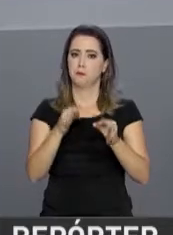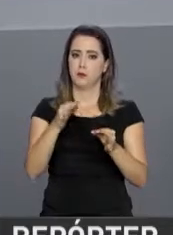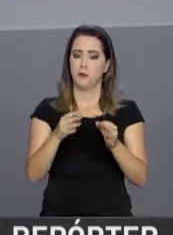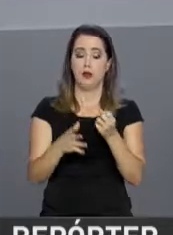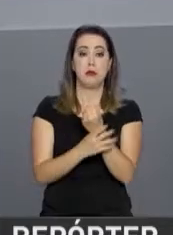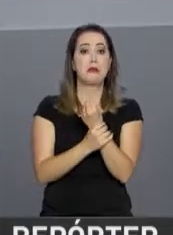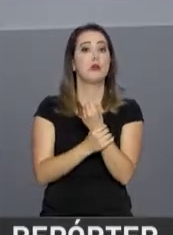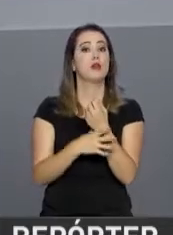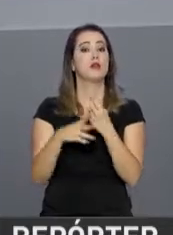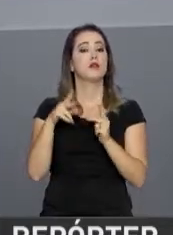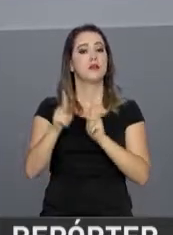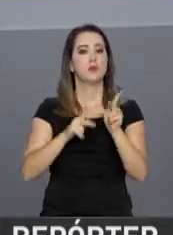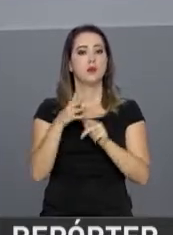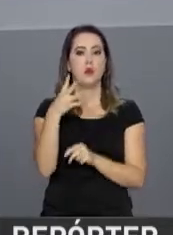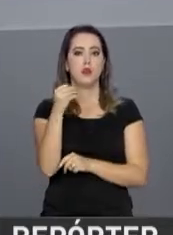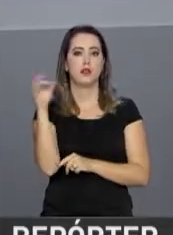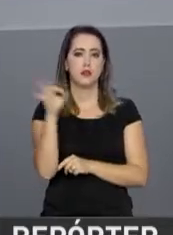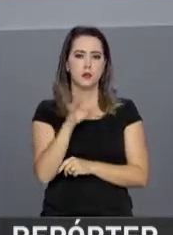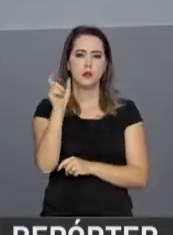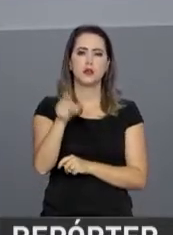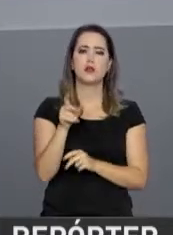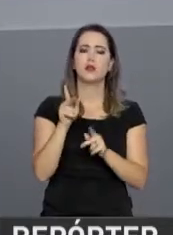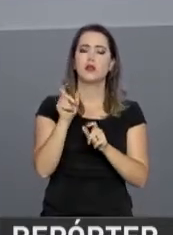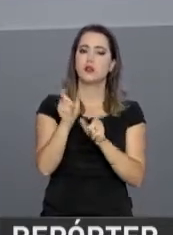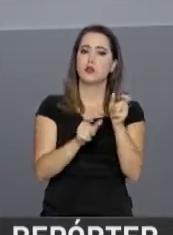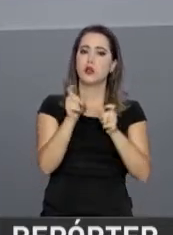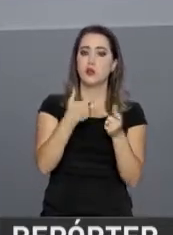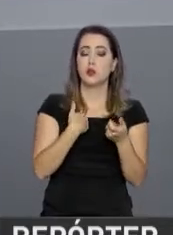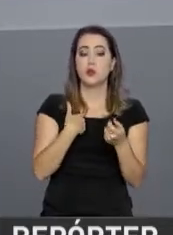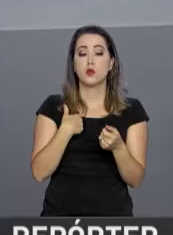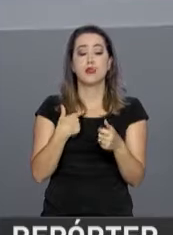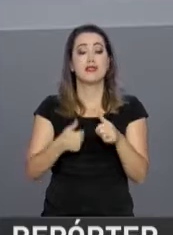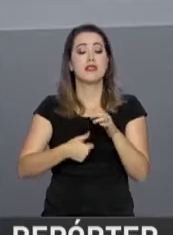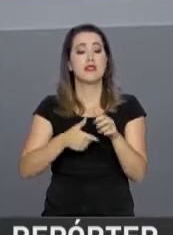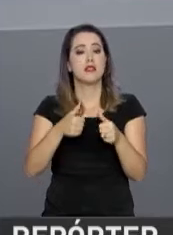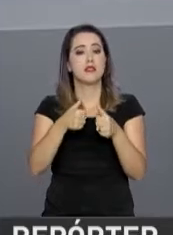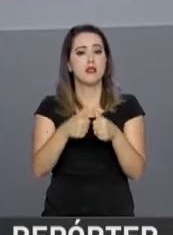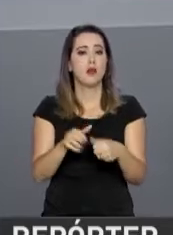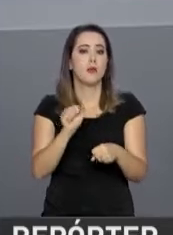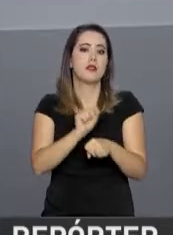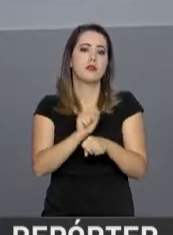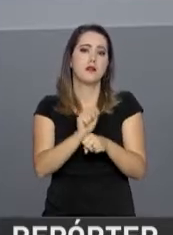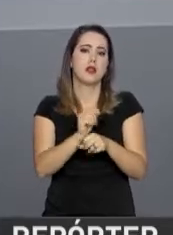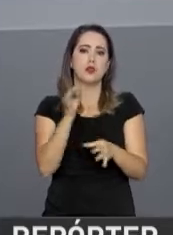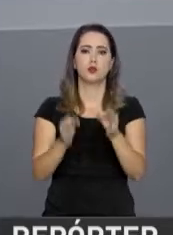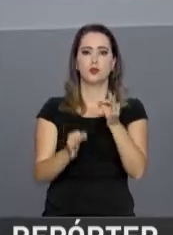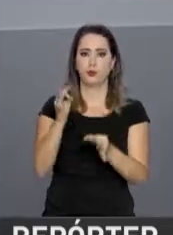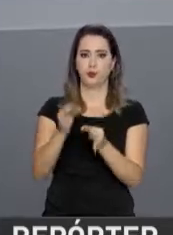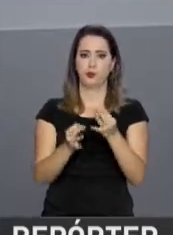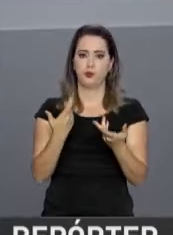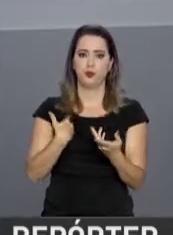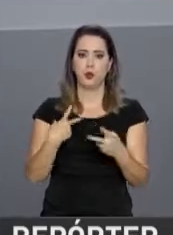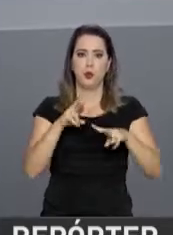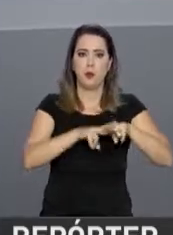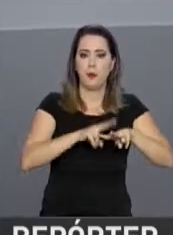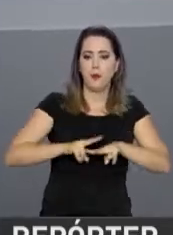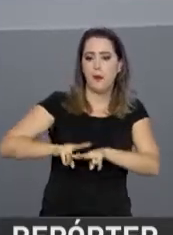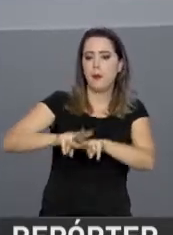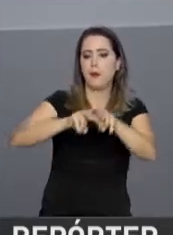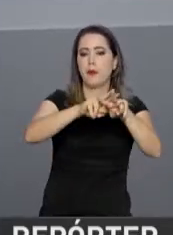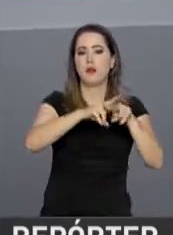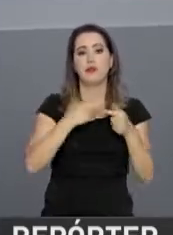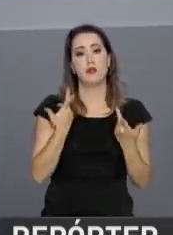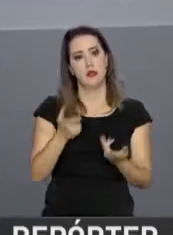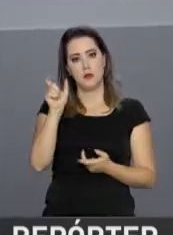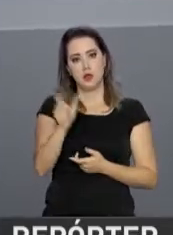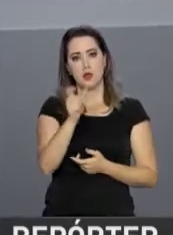cento da população prisional é formada por presos provisórios que ficam encarcerados nas penitenciárias enquanto detentos